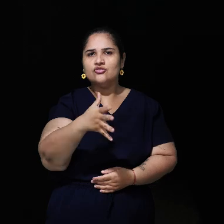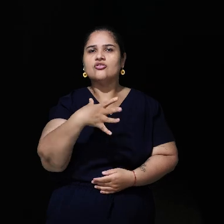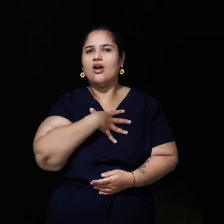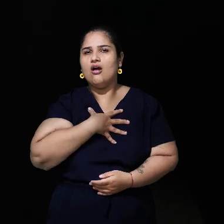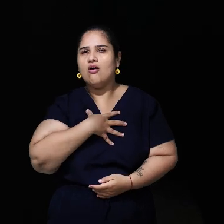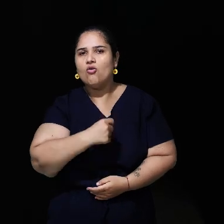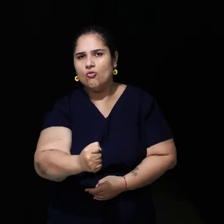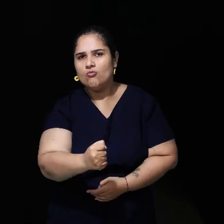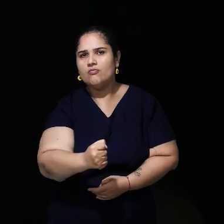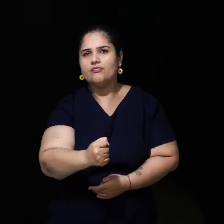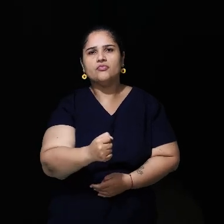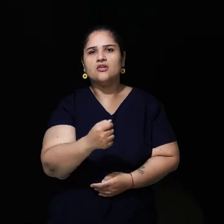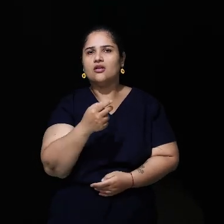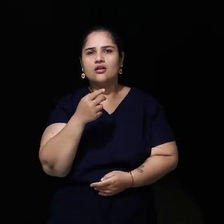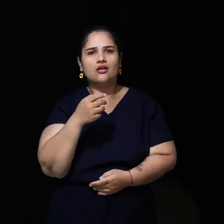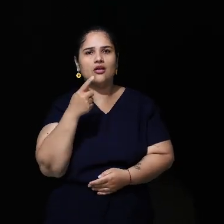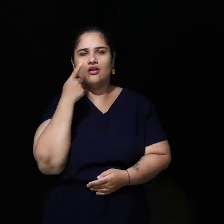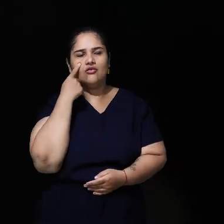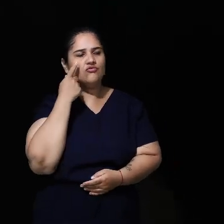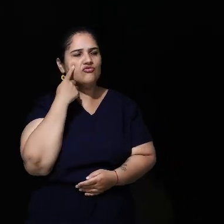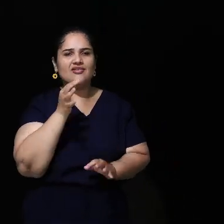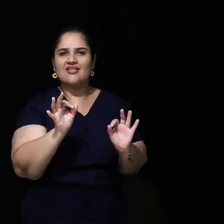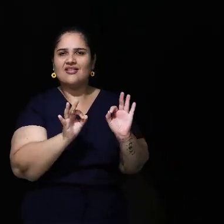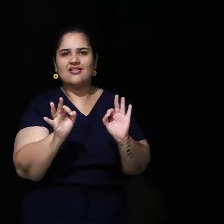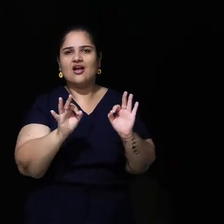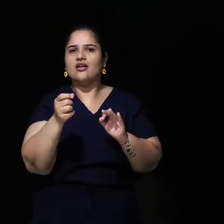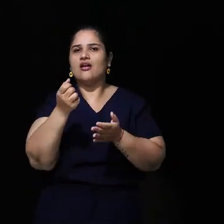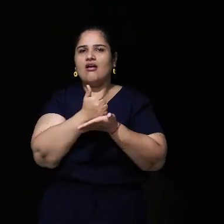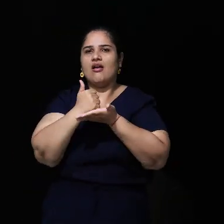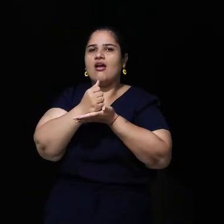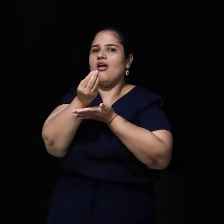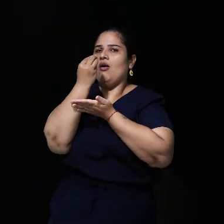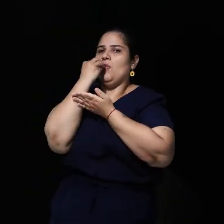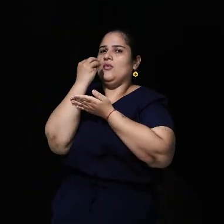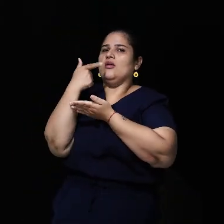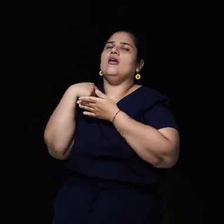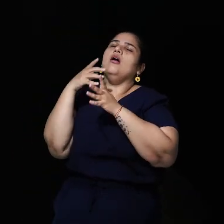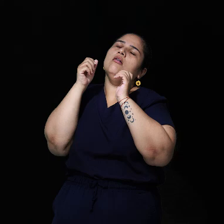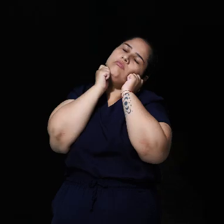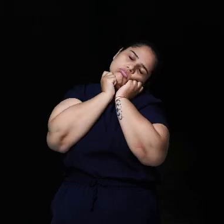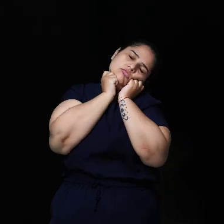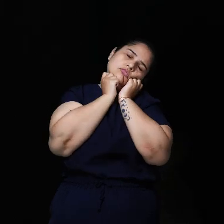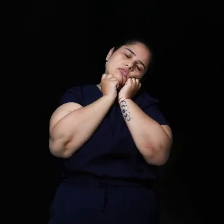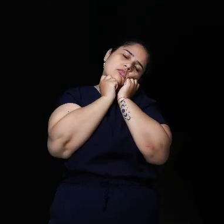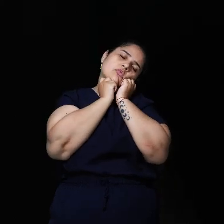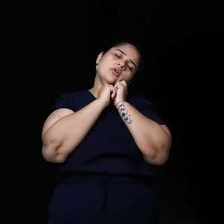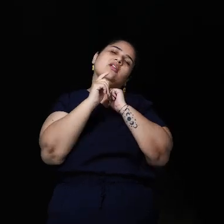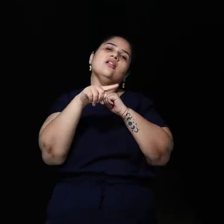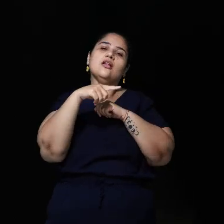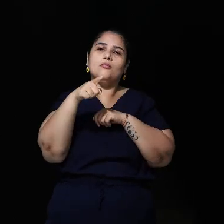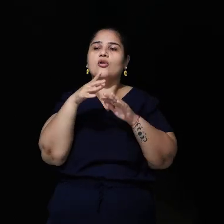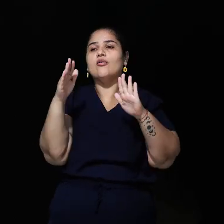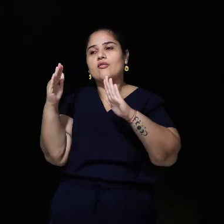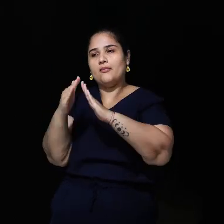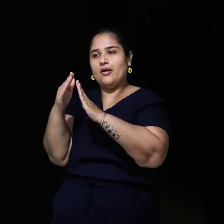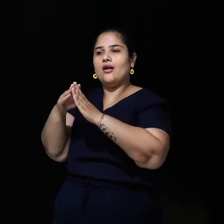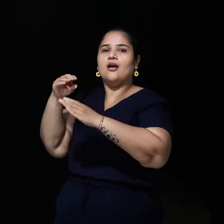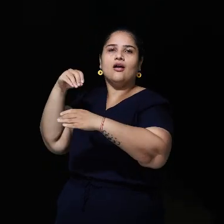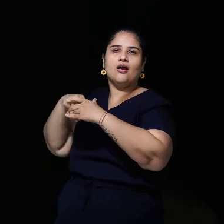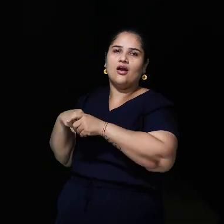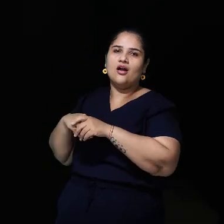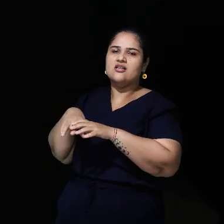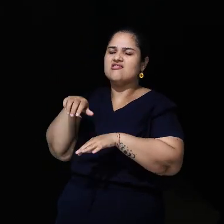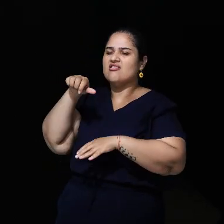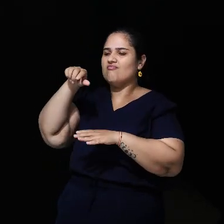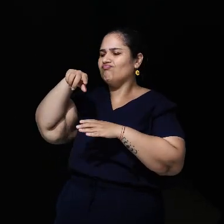lá não vi mais nada, né? Me deram remédio, me doparam. Depois disso, fui vir pra casa, fiquei ruim, fiquei sem sair de casa,